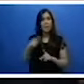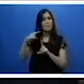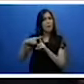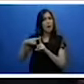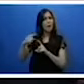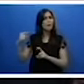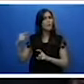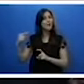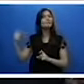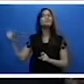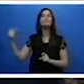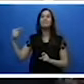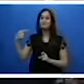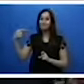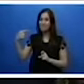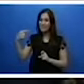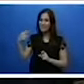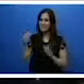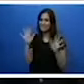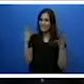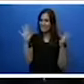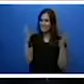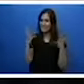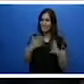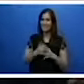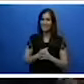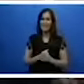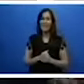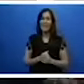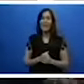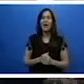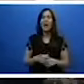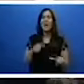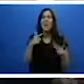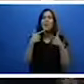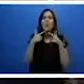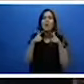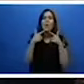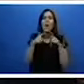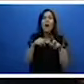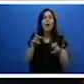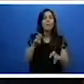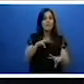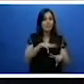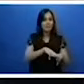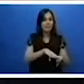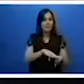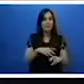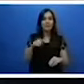Isso, continha de menos. Muito bem. Então, vamos lá. Em linguagem matemática,